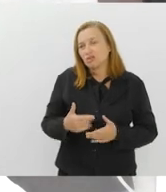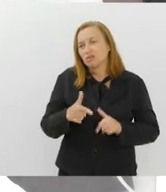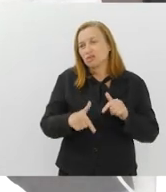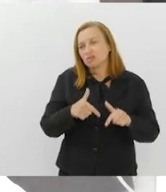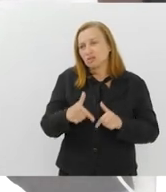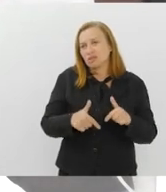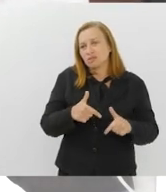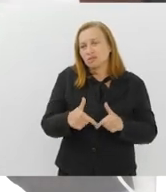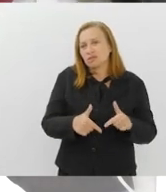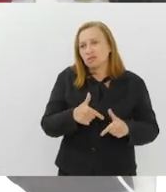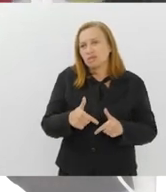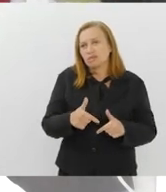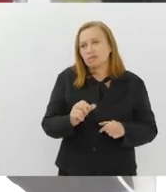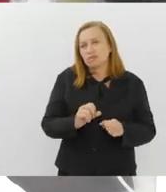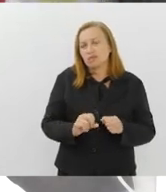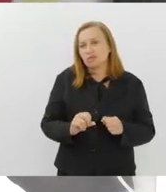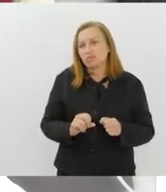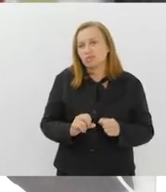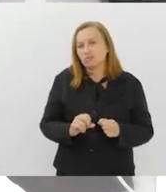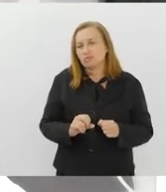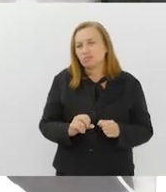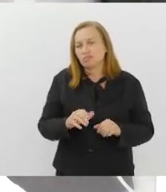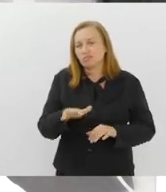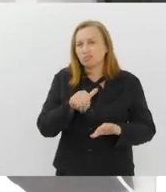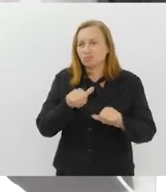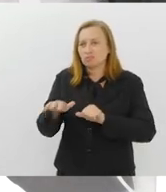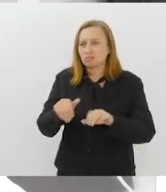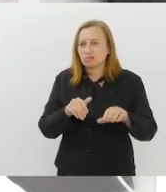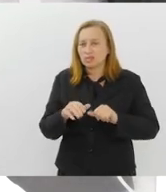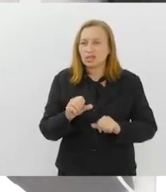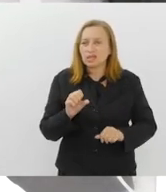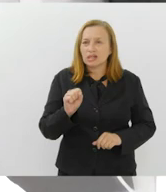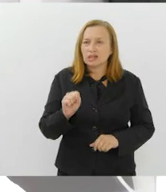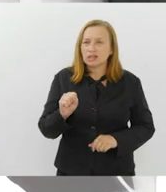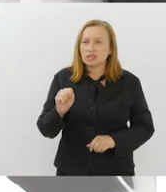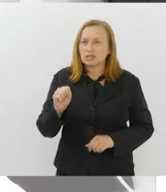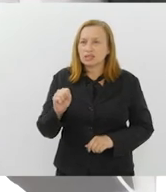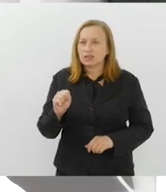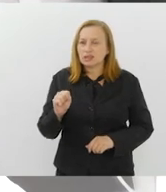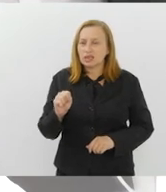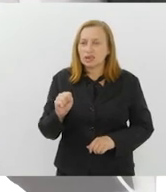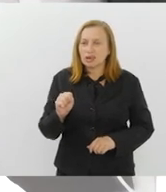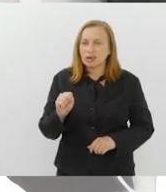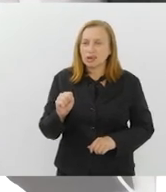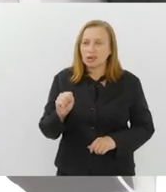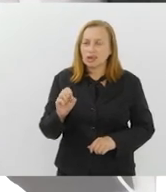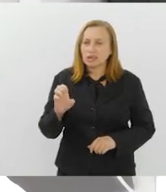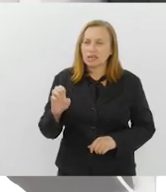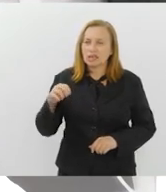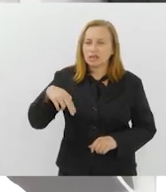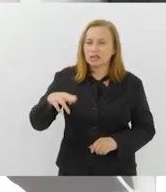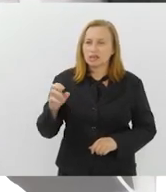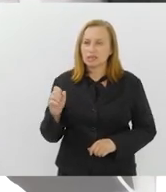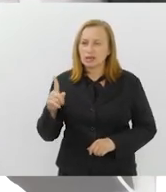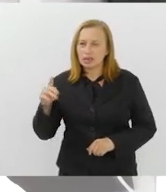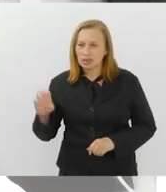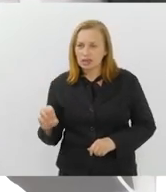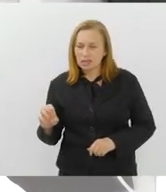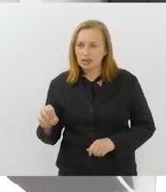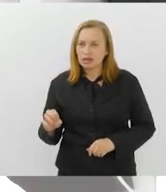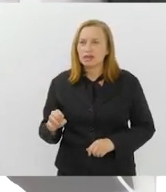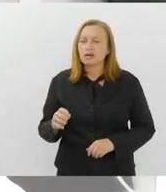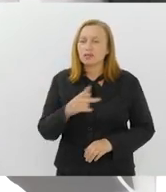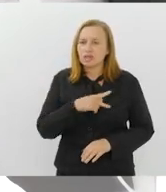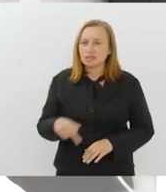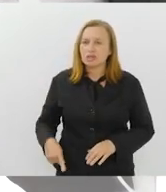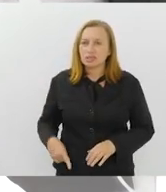trabalhos, nós fizemos a convocação à CNSEG, que era representada pela doutora Vera, que